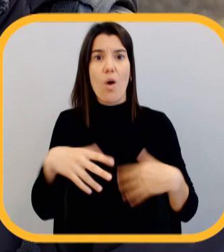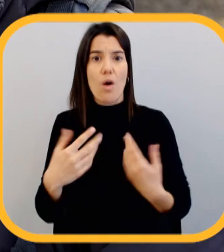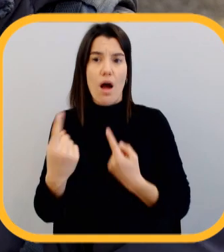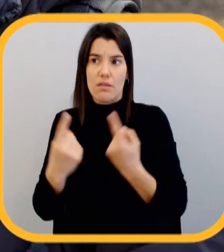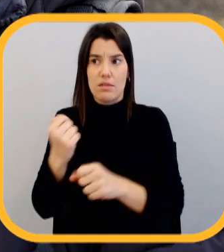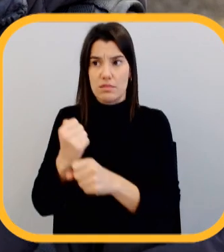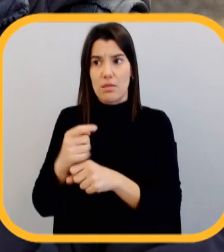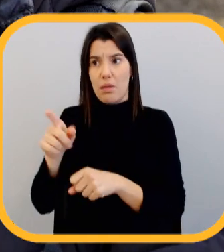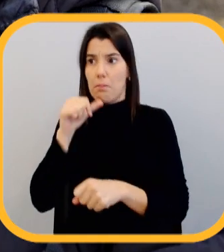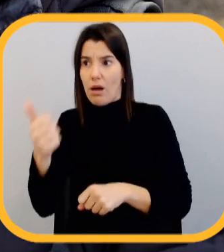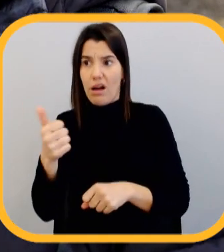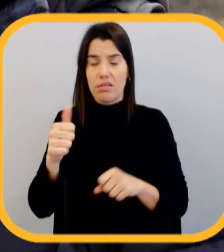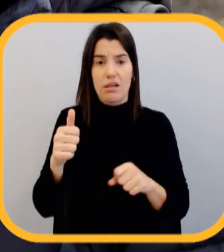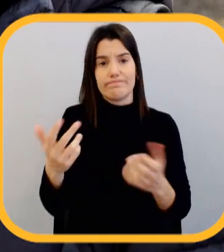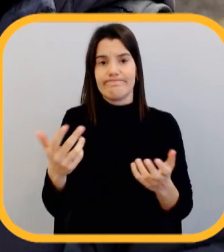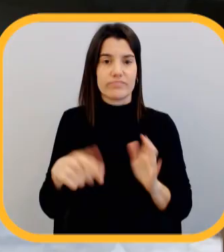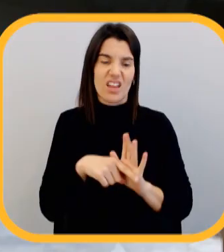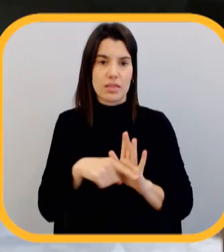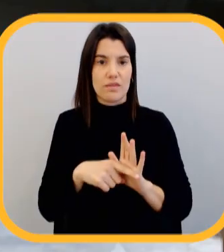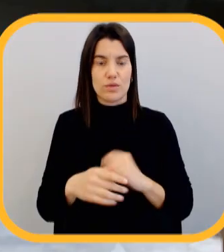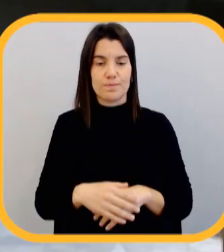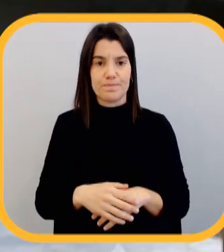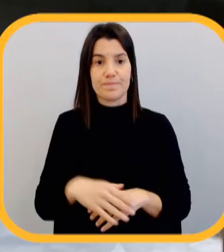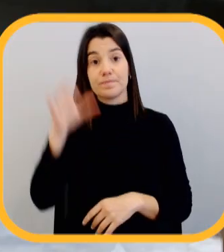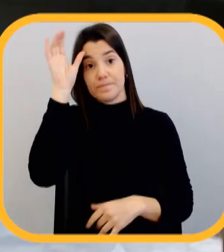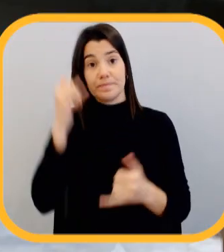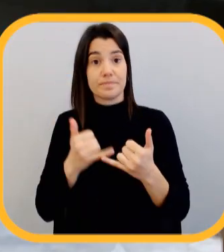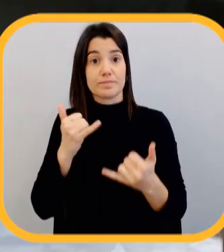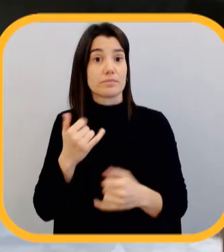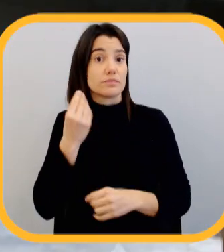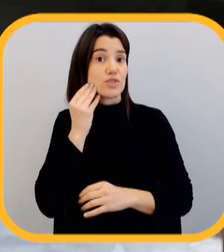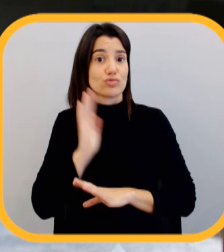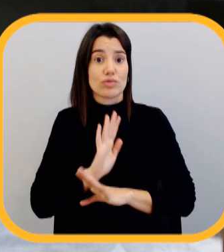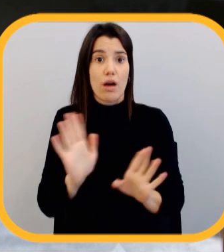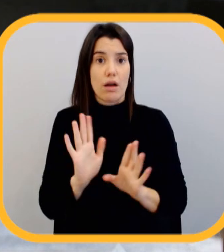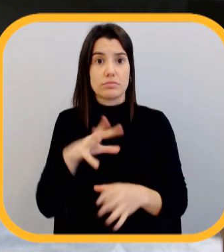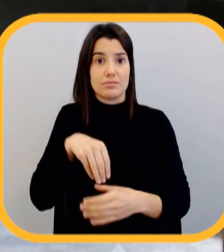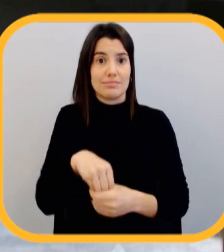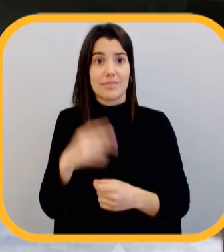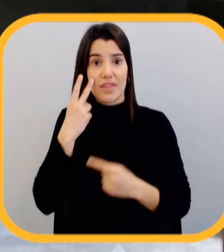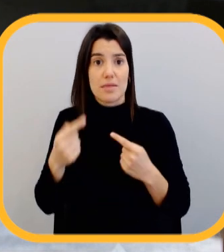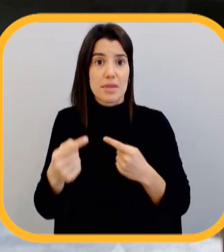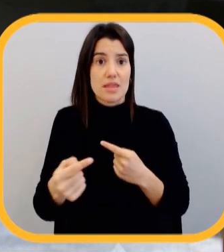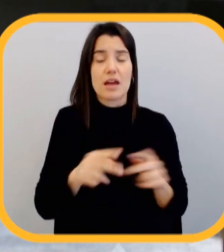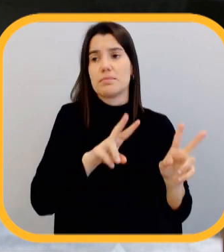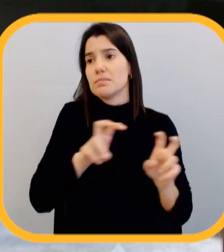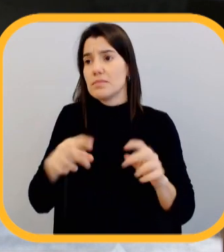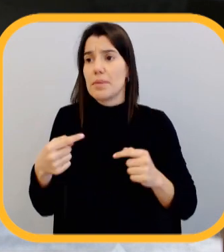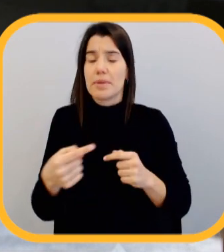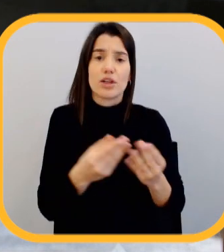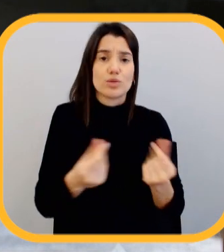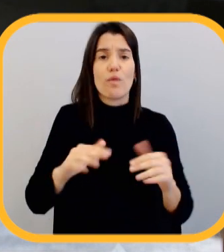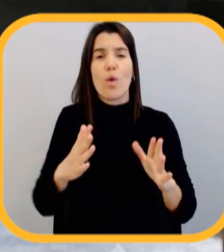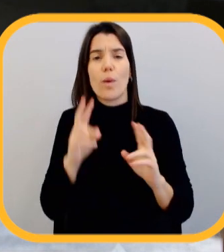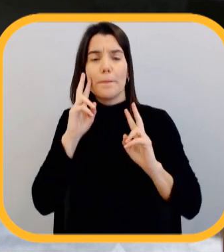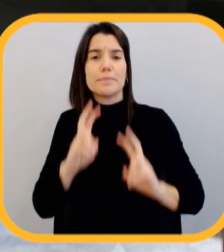outros ou mesmo a tirar o emprego dos outros, acho que passa a ser negativo. A inteligência artificial já faz parte da nossa rotina, seja para resolver questões do